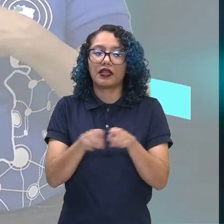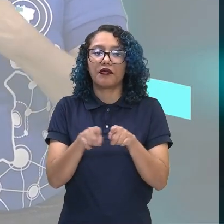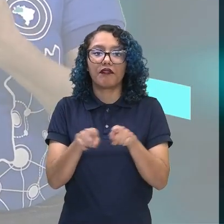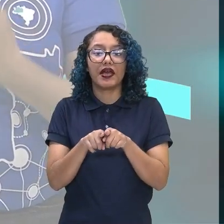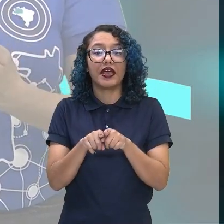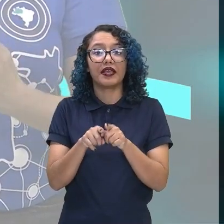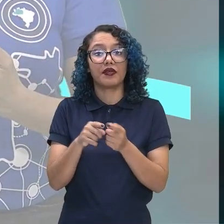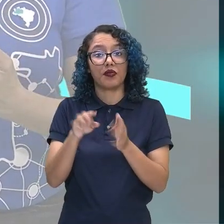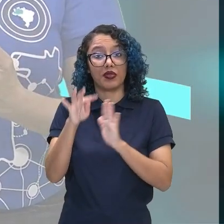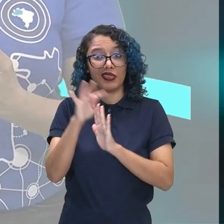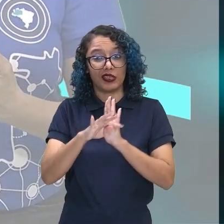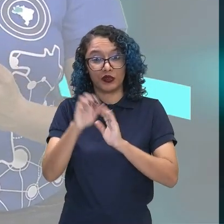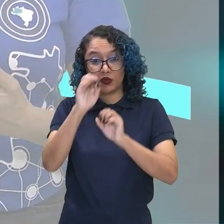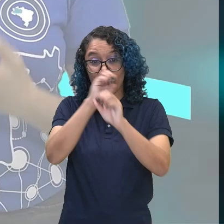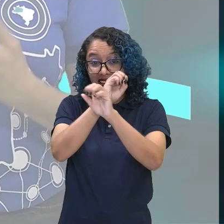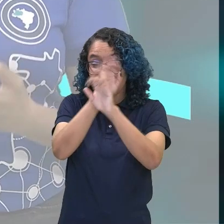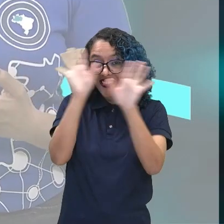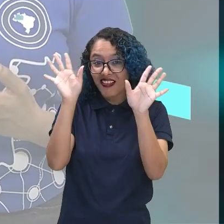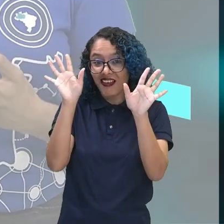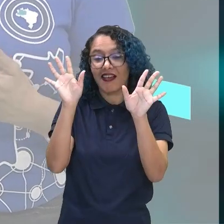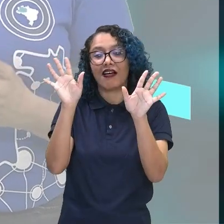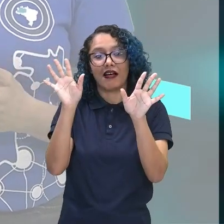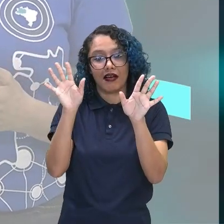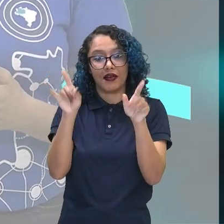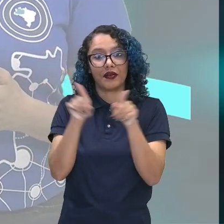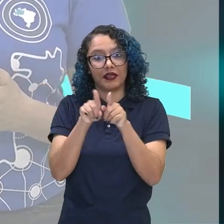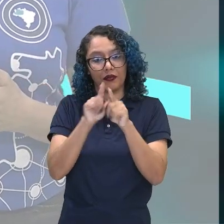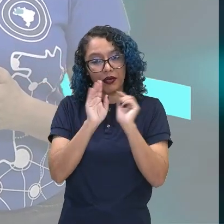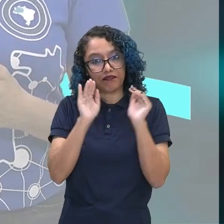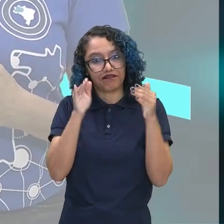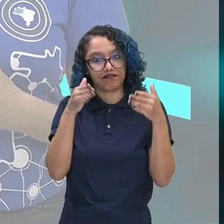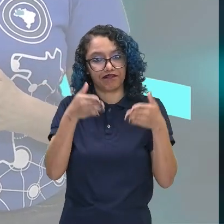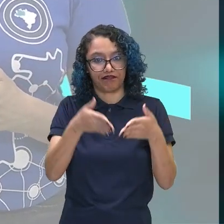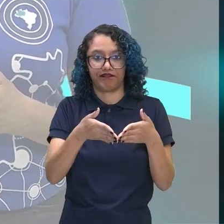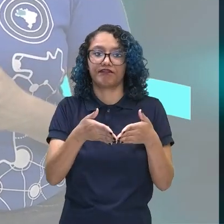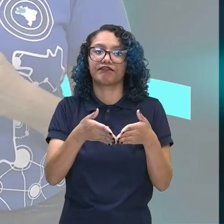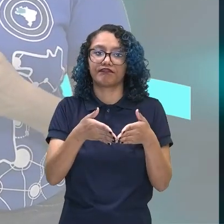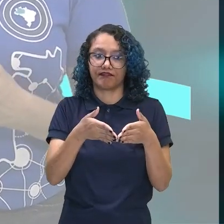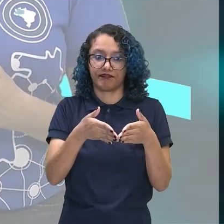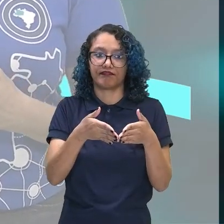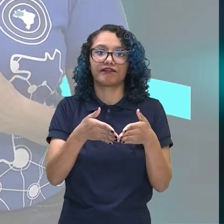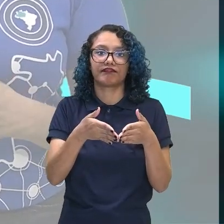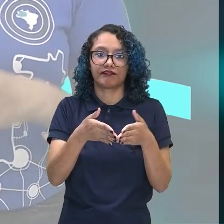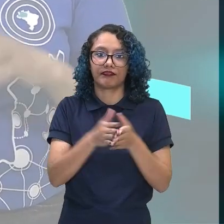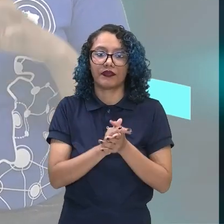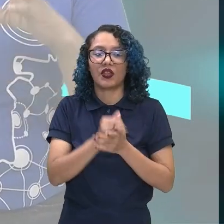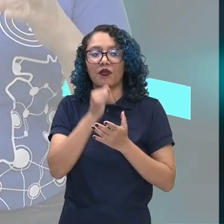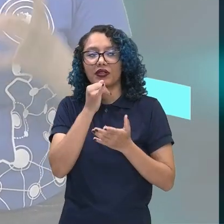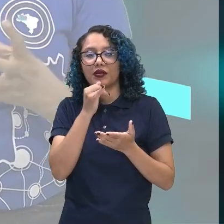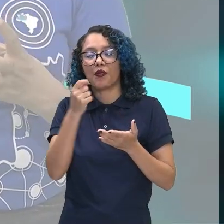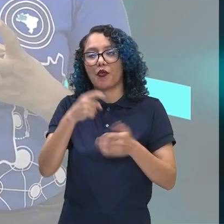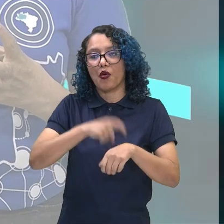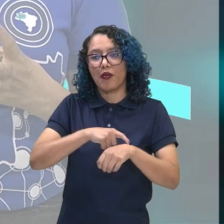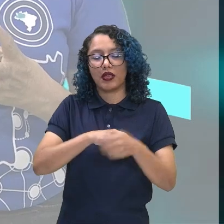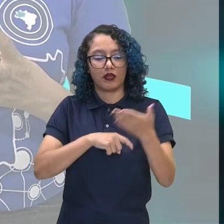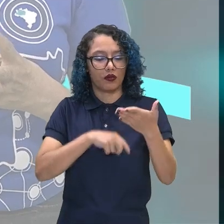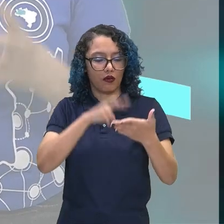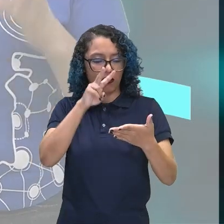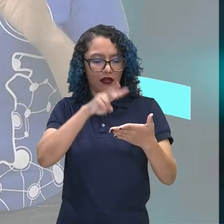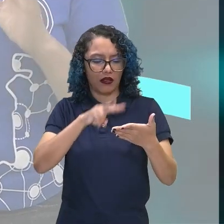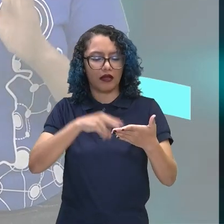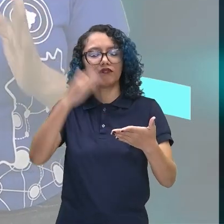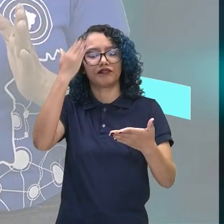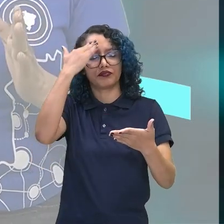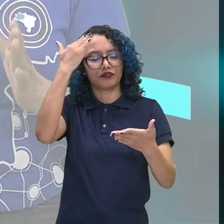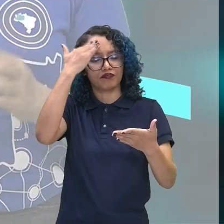né? Esclarecedor e bem objetivo, né? Que ao ler não deixe dúvida.